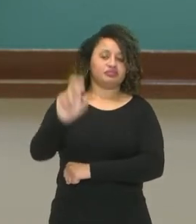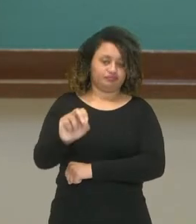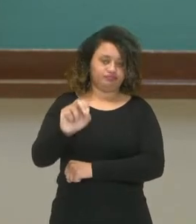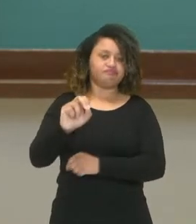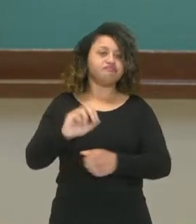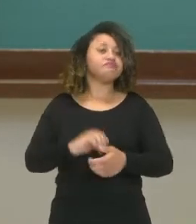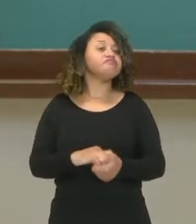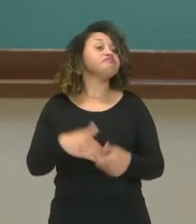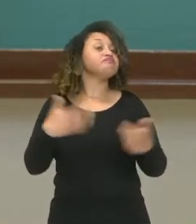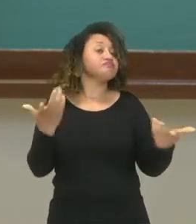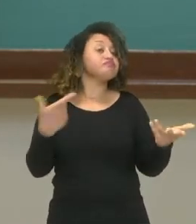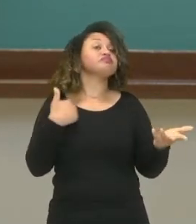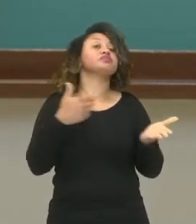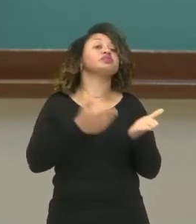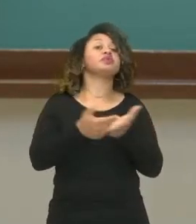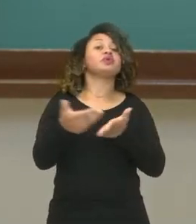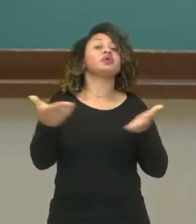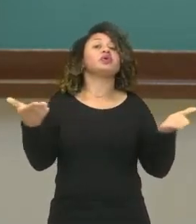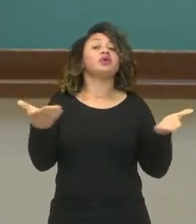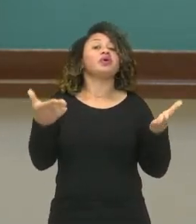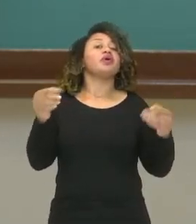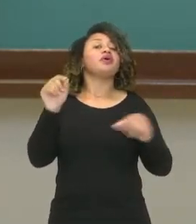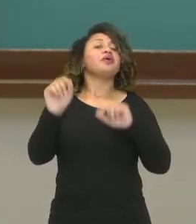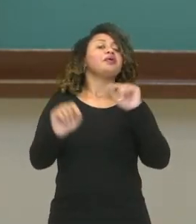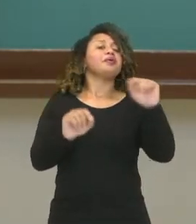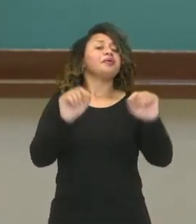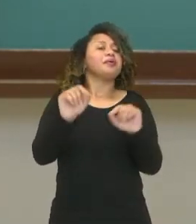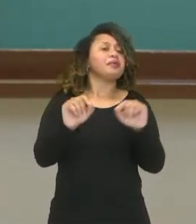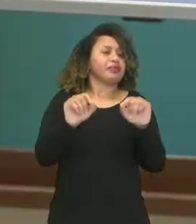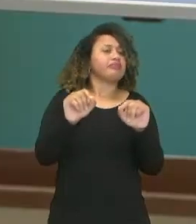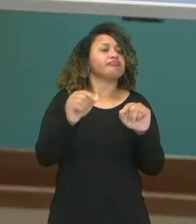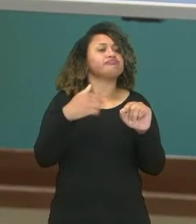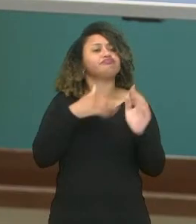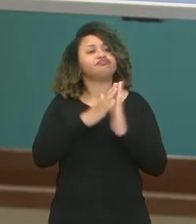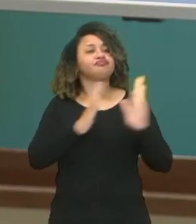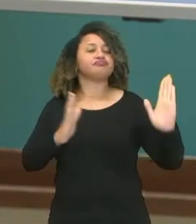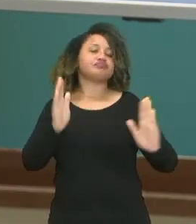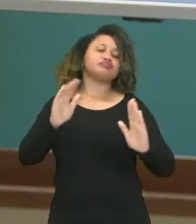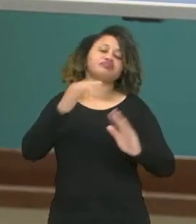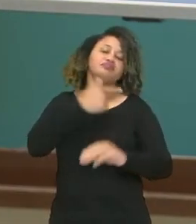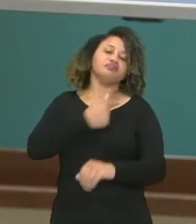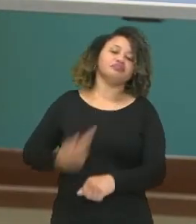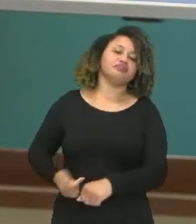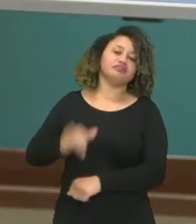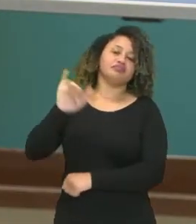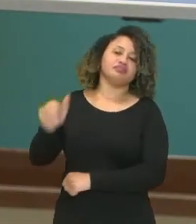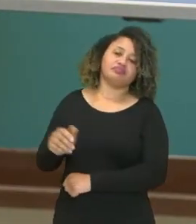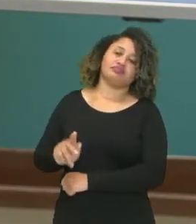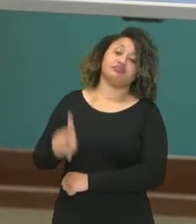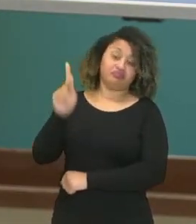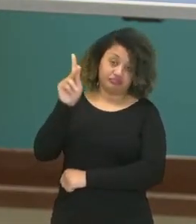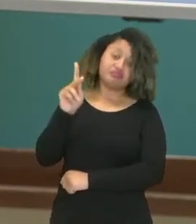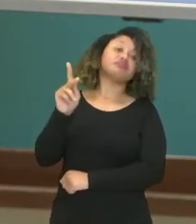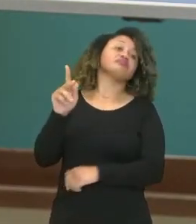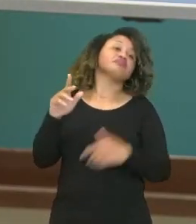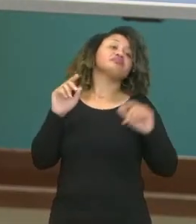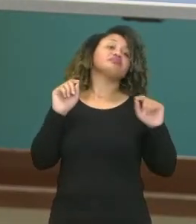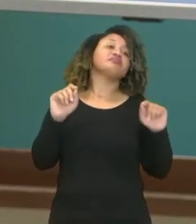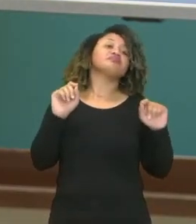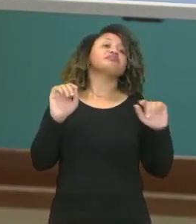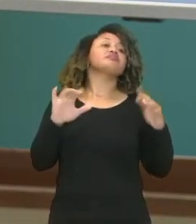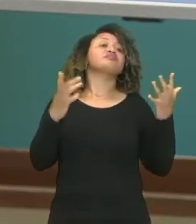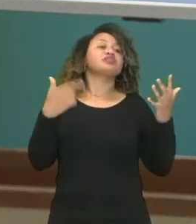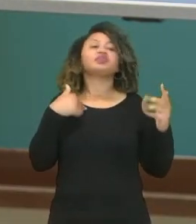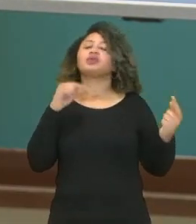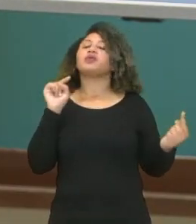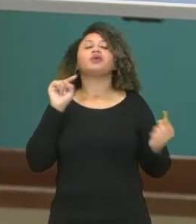1950. Começando então a nossa conversa, durante o governo JK, Juscelino Kubitschek, a